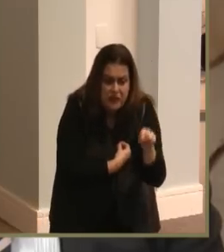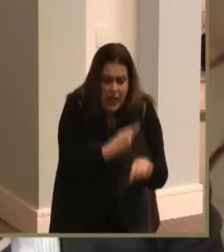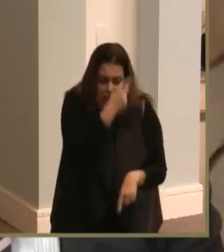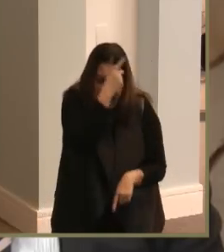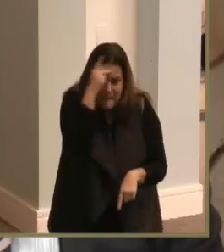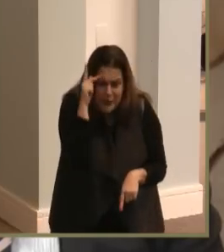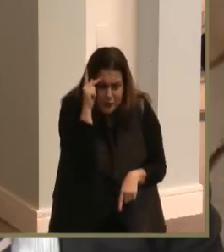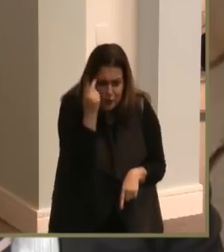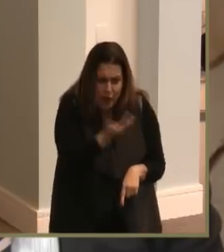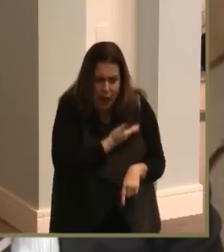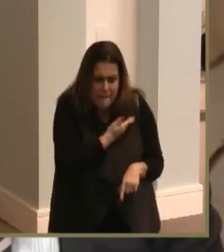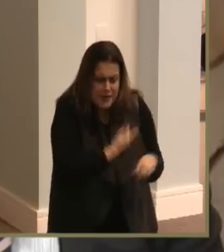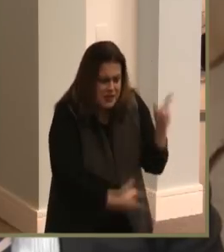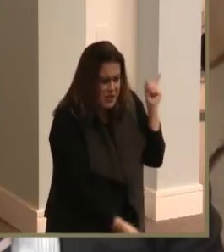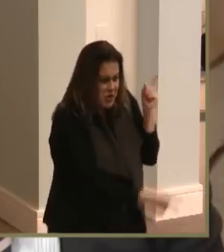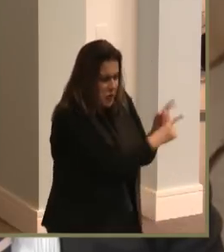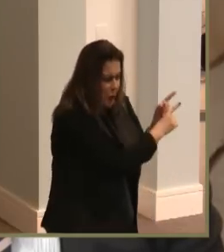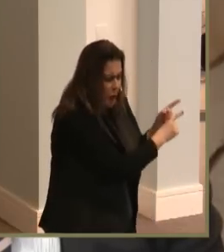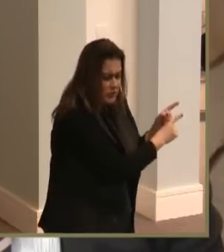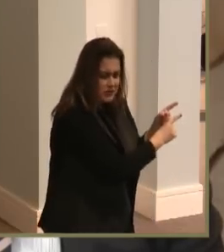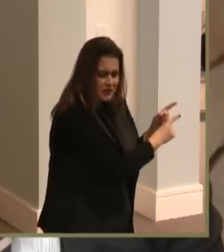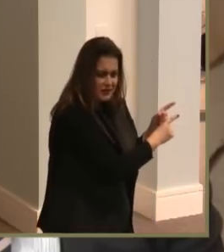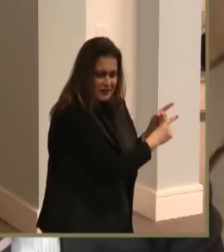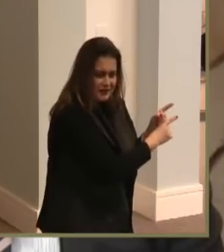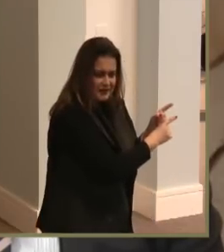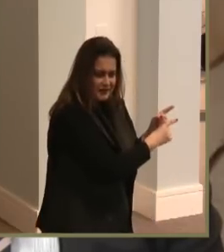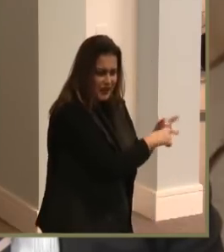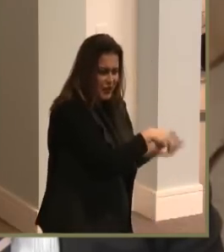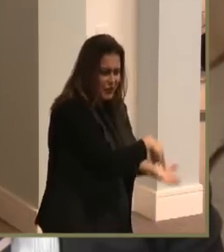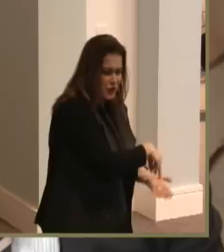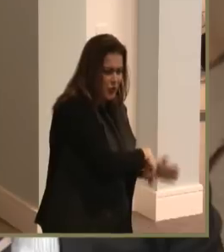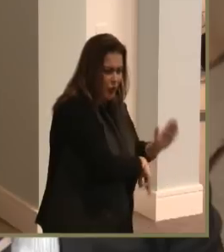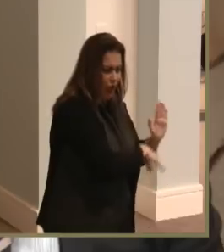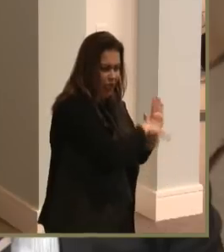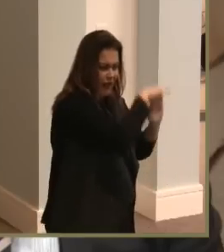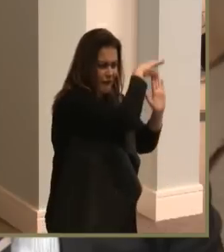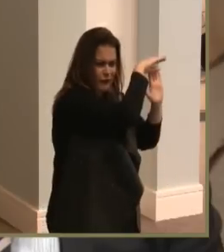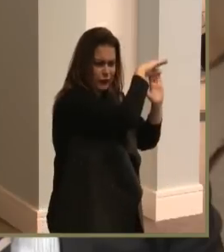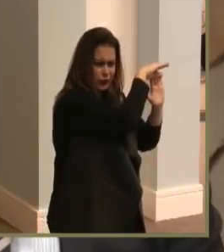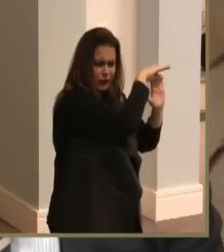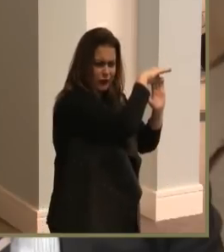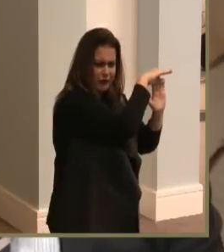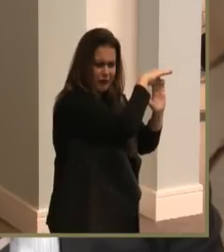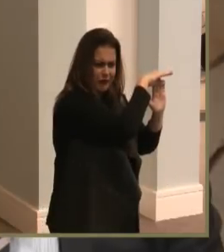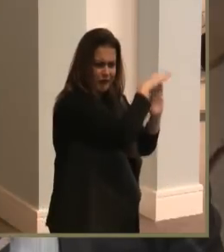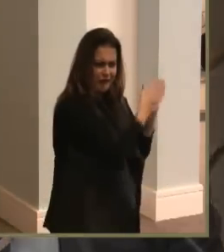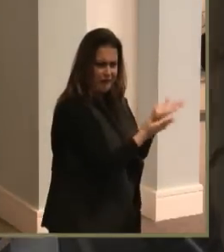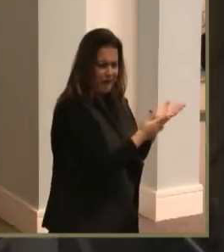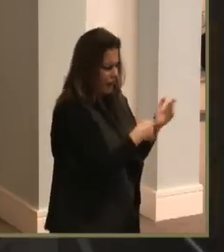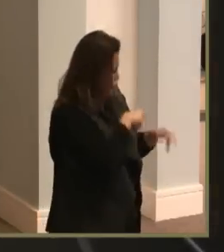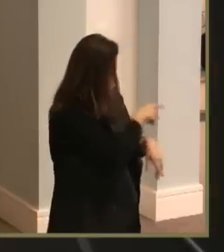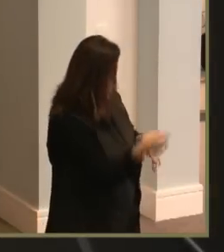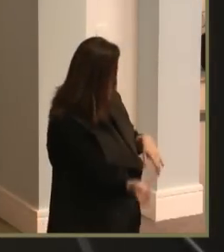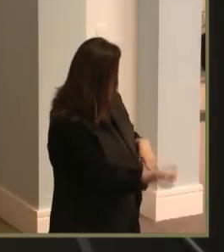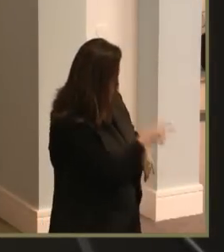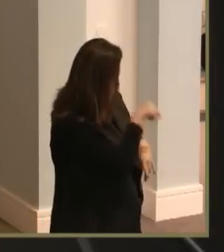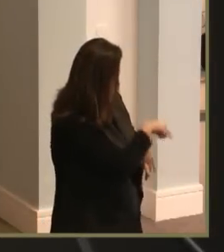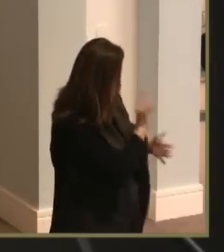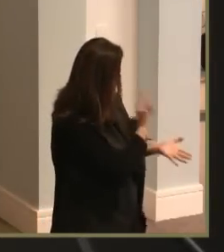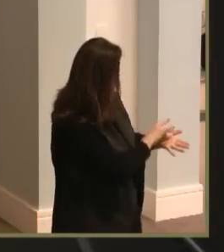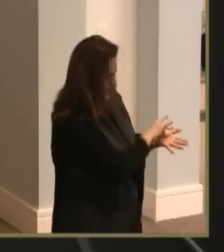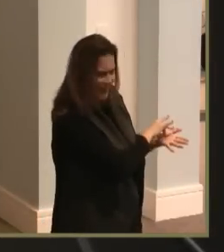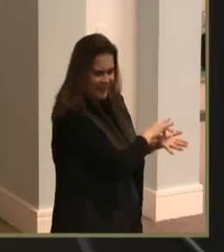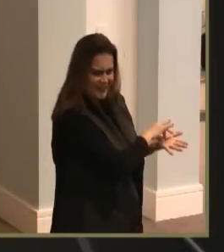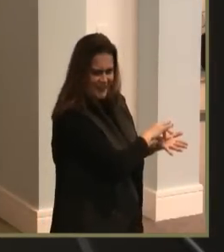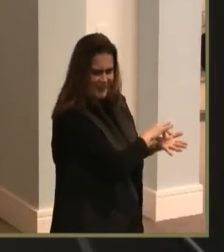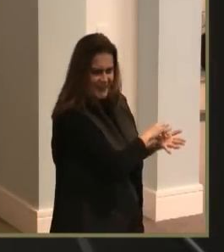nós encontramos no elevador, que chega para nós e pergunta assim: você é novo aqui no prédio, não é verdade?